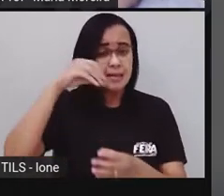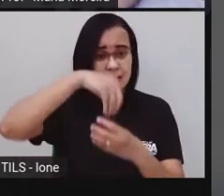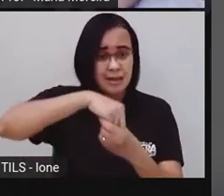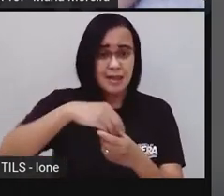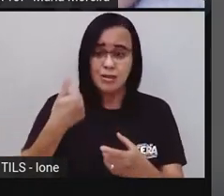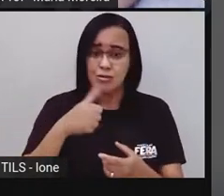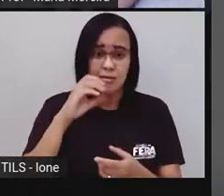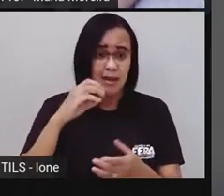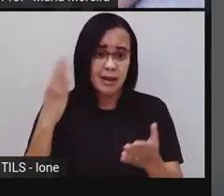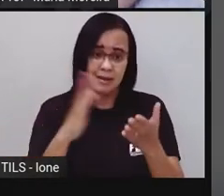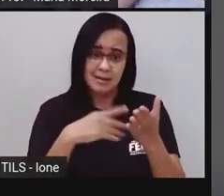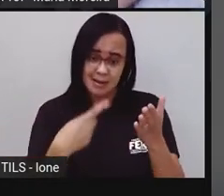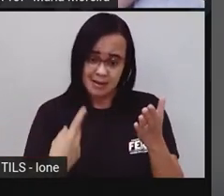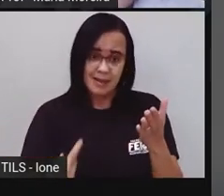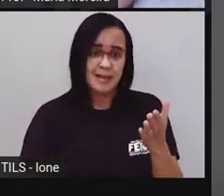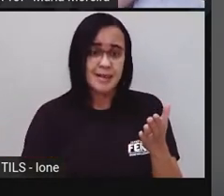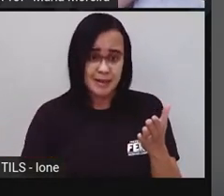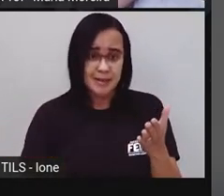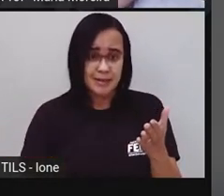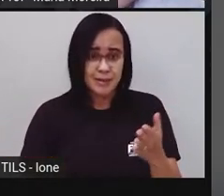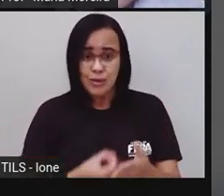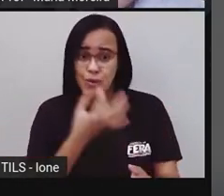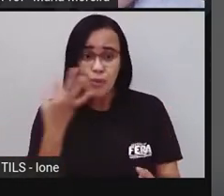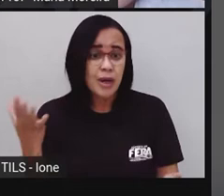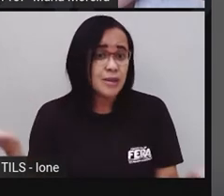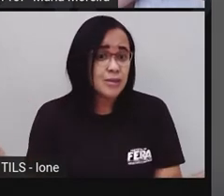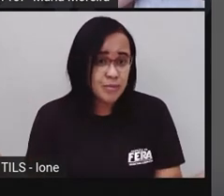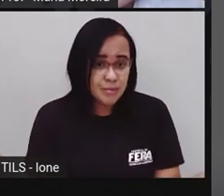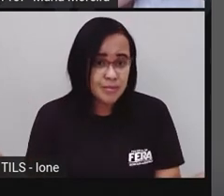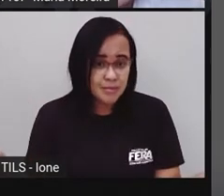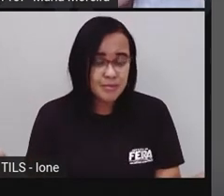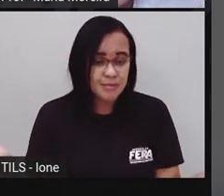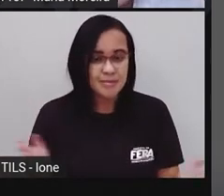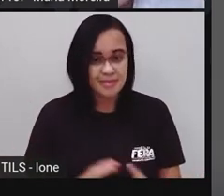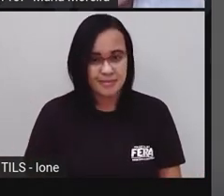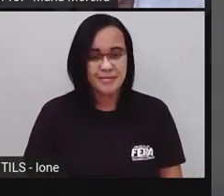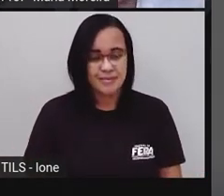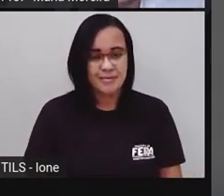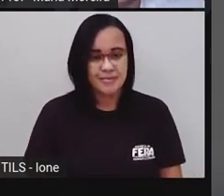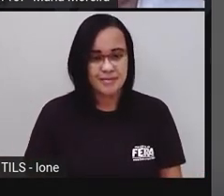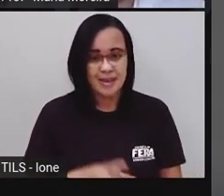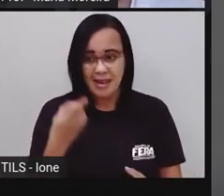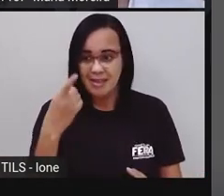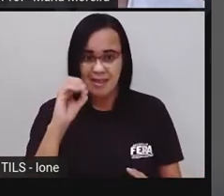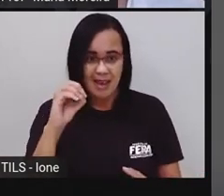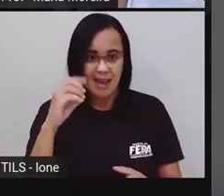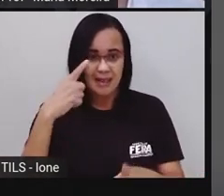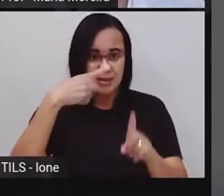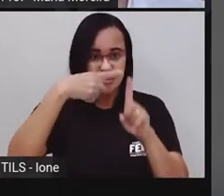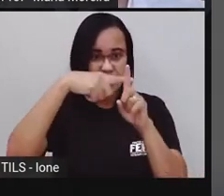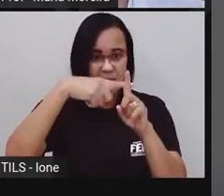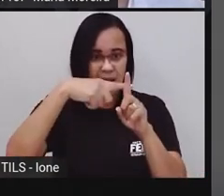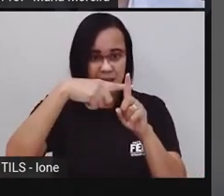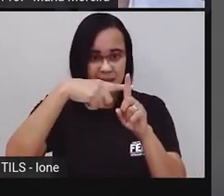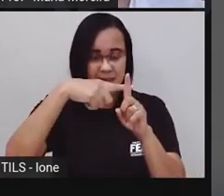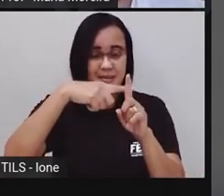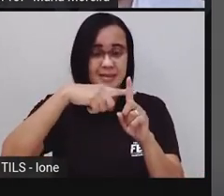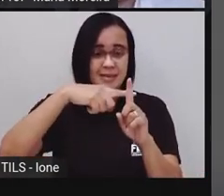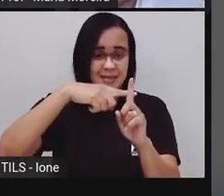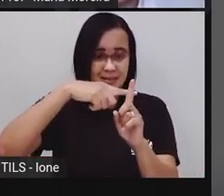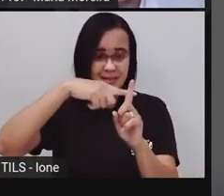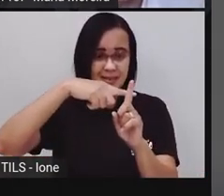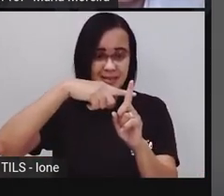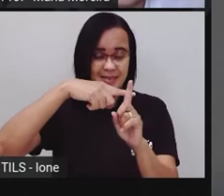pacotes com 10 ó é 10 será quanto 10 mais ó chegou certo esse número